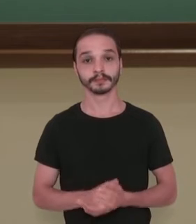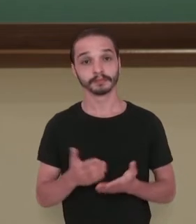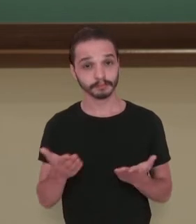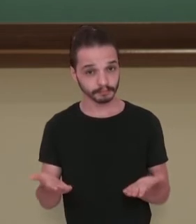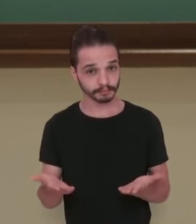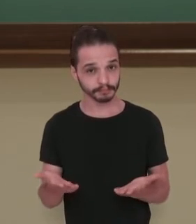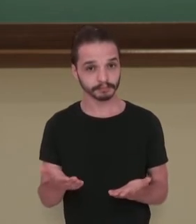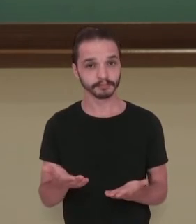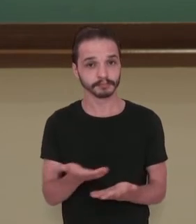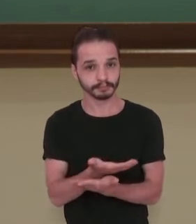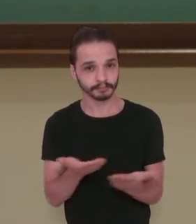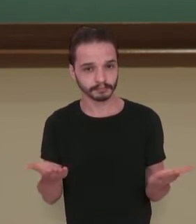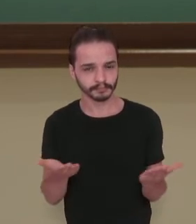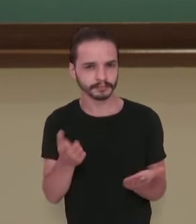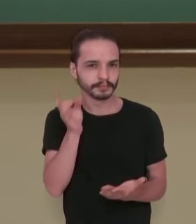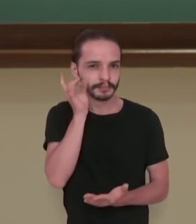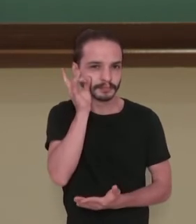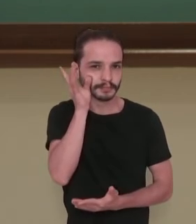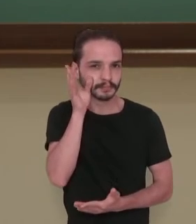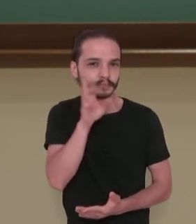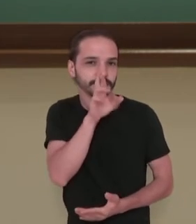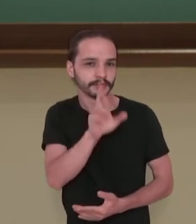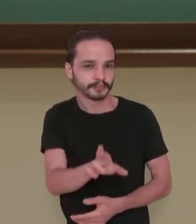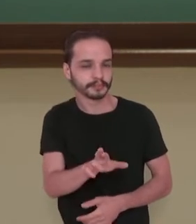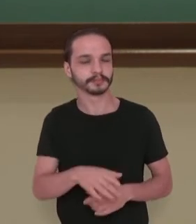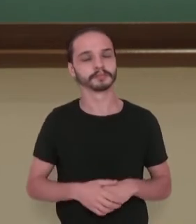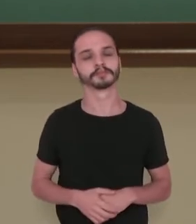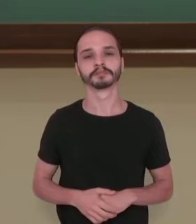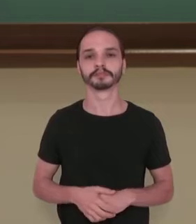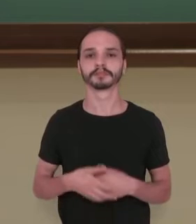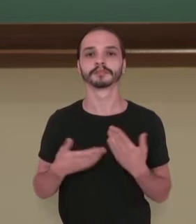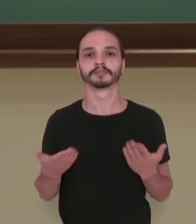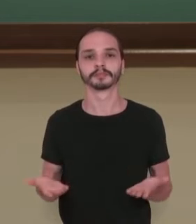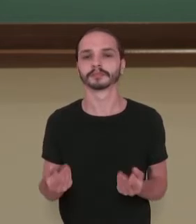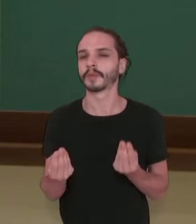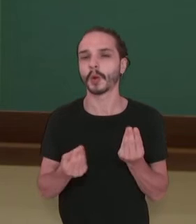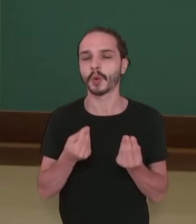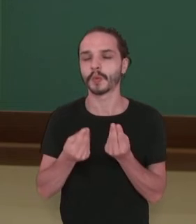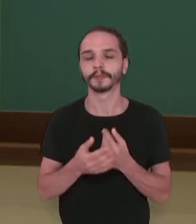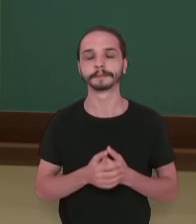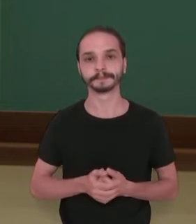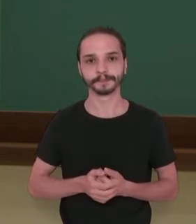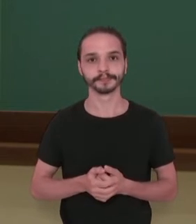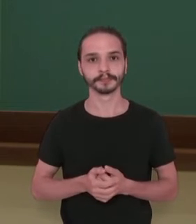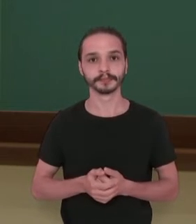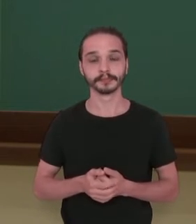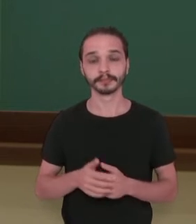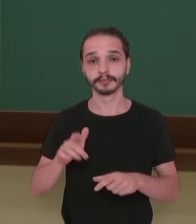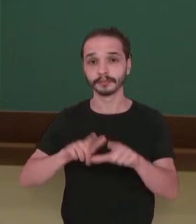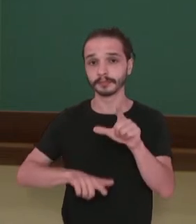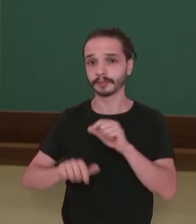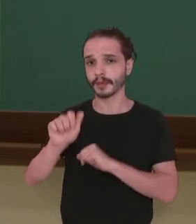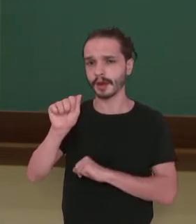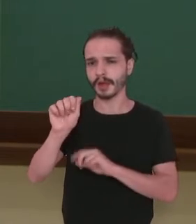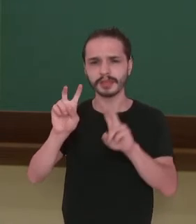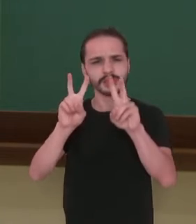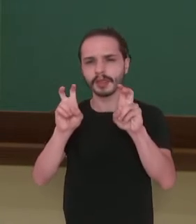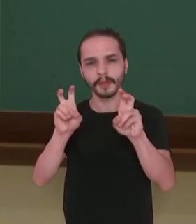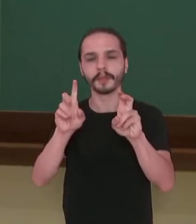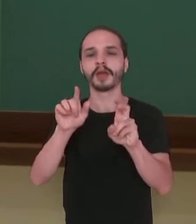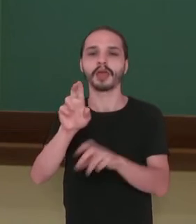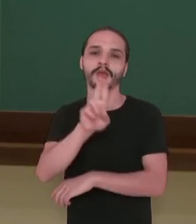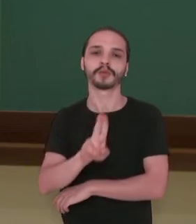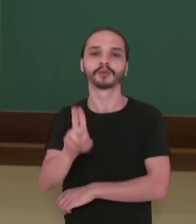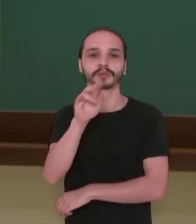E aí, pessoal, foi fácil de responder essa questão? Então vejamos aqui como ficou. Então, para a letra A, qual o tema do texto? O uso de